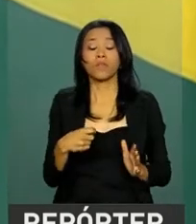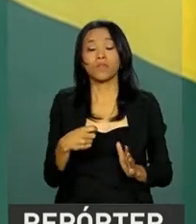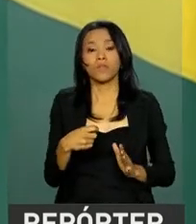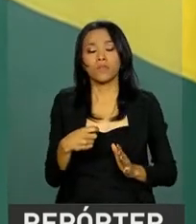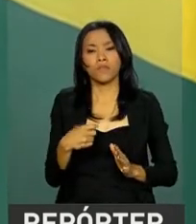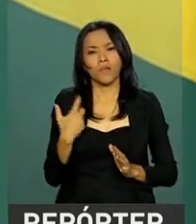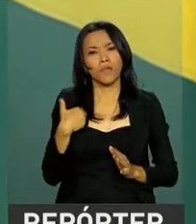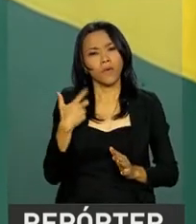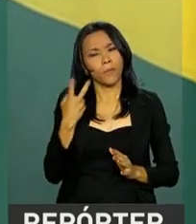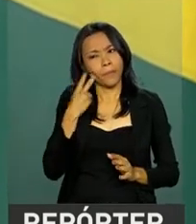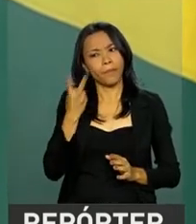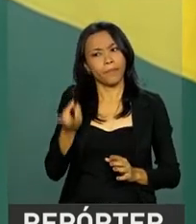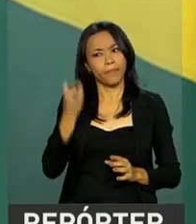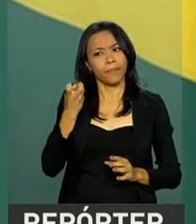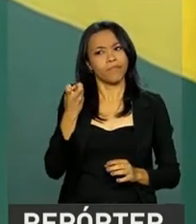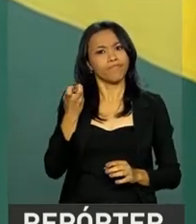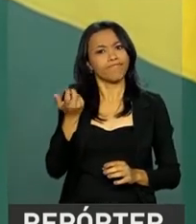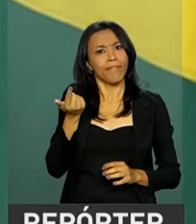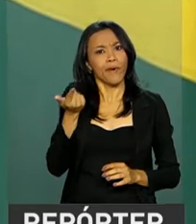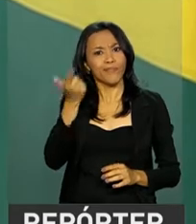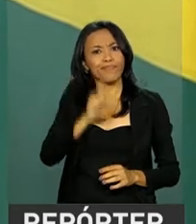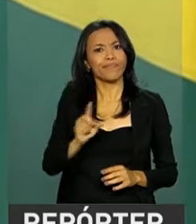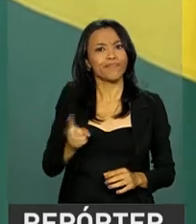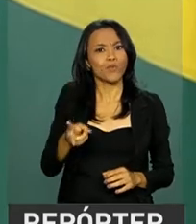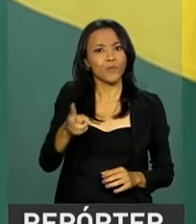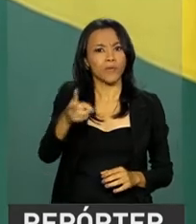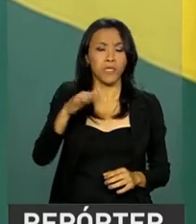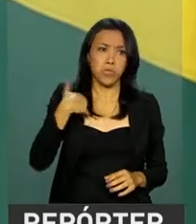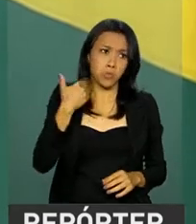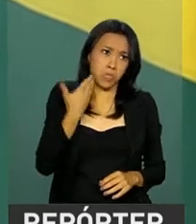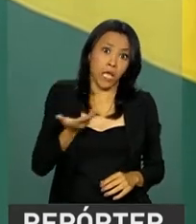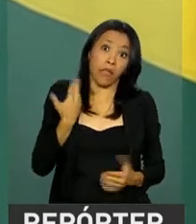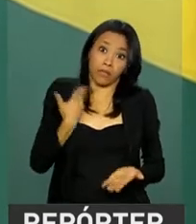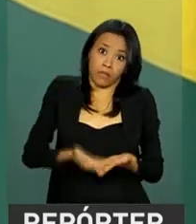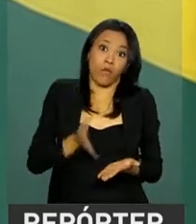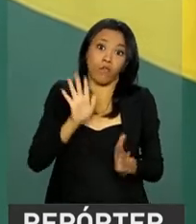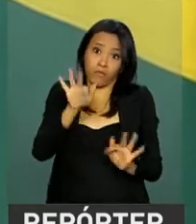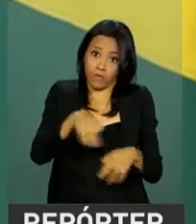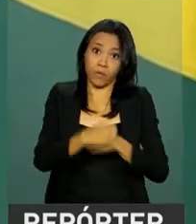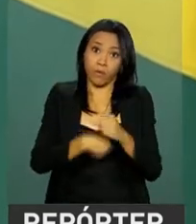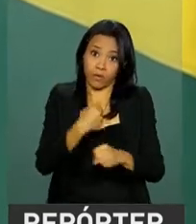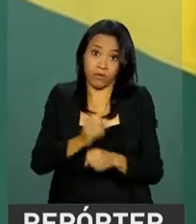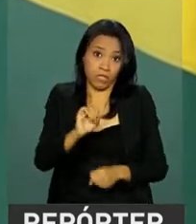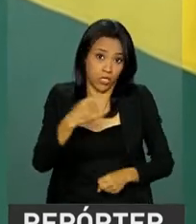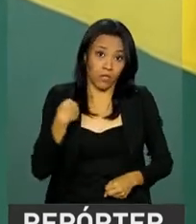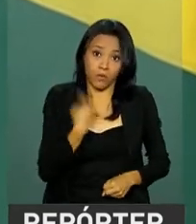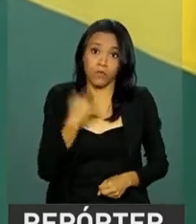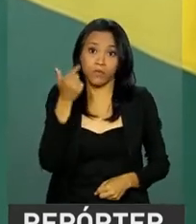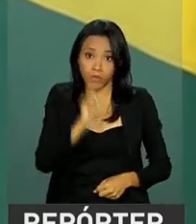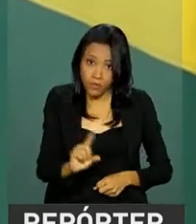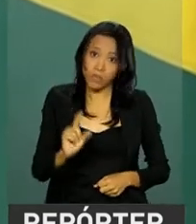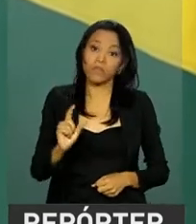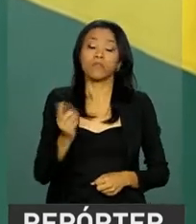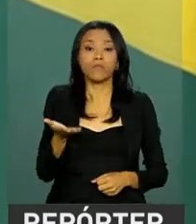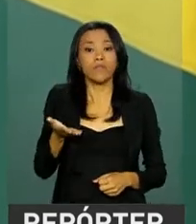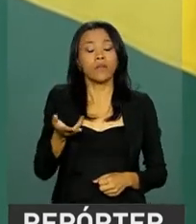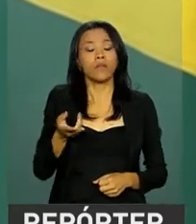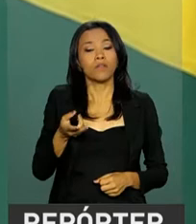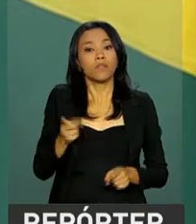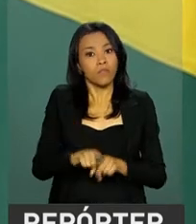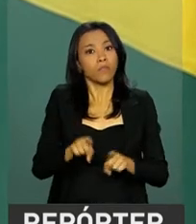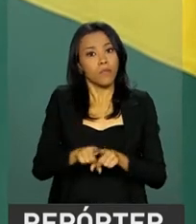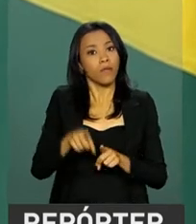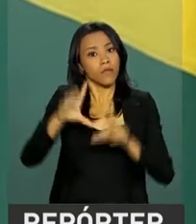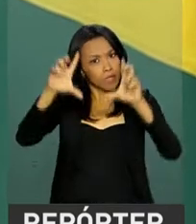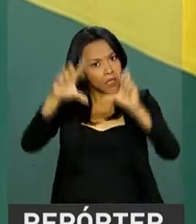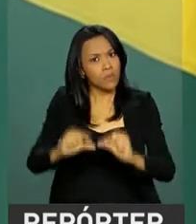esta tese pode prosperar então se até o final do ano nós conseguíssemos levar adiante também a simplificação